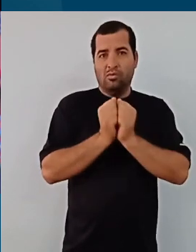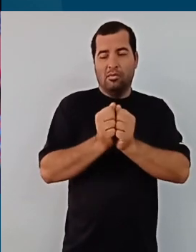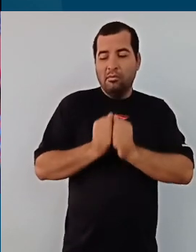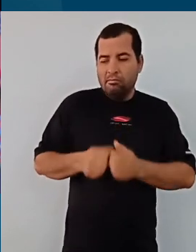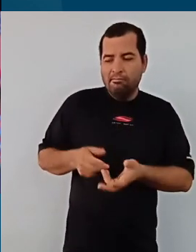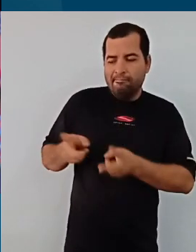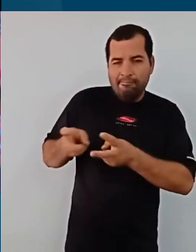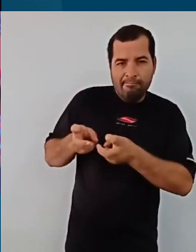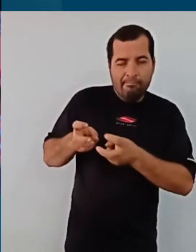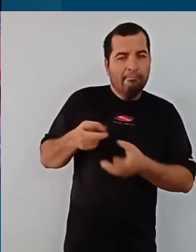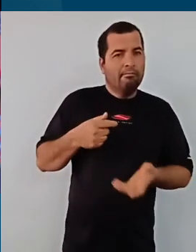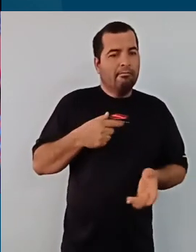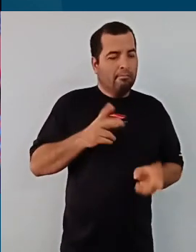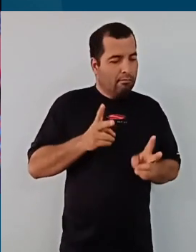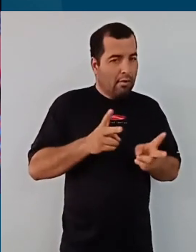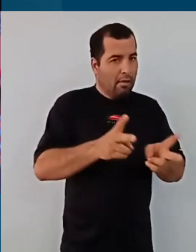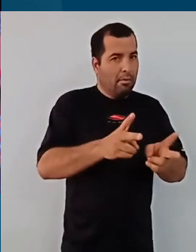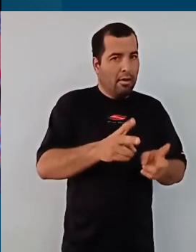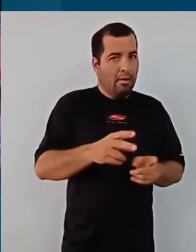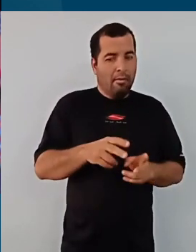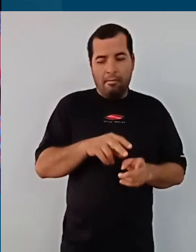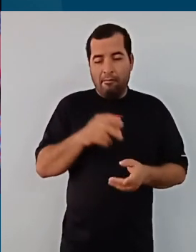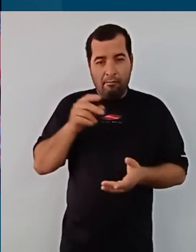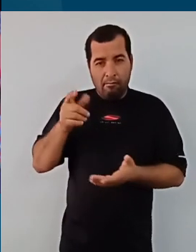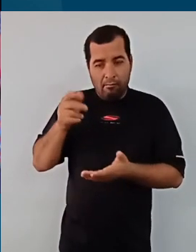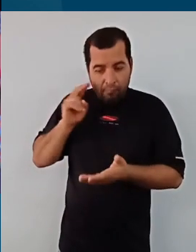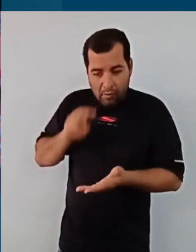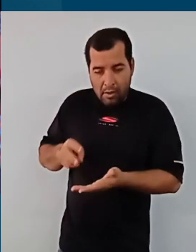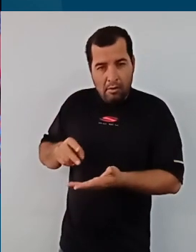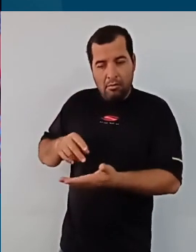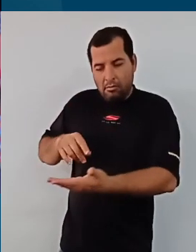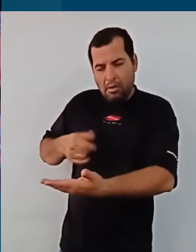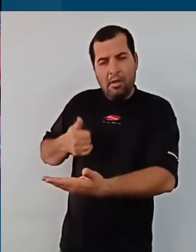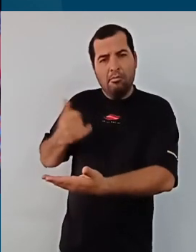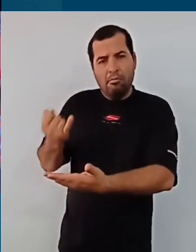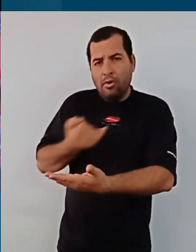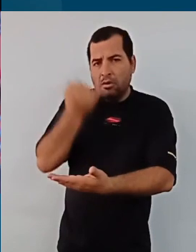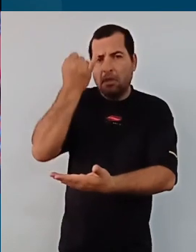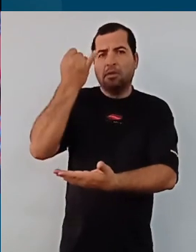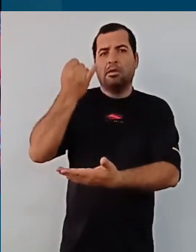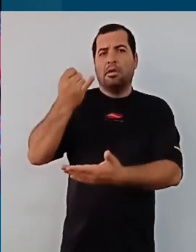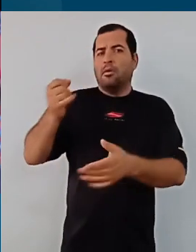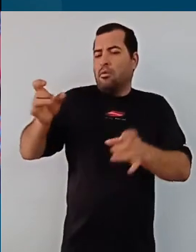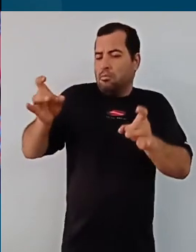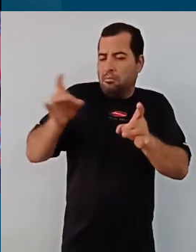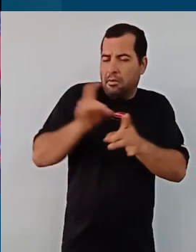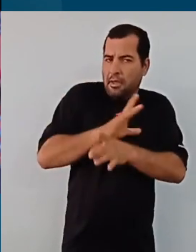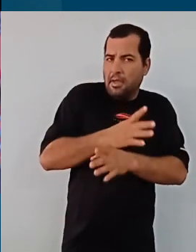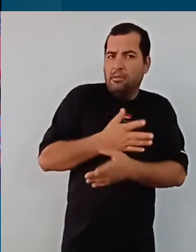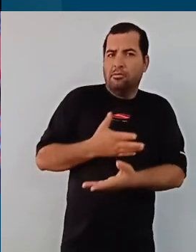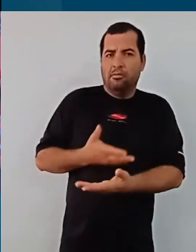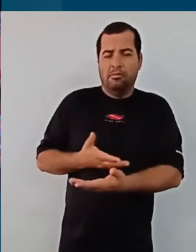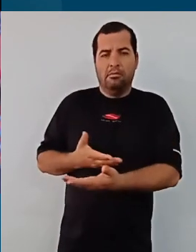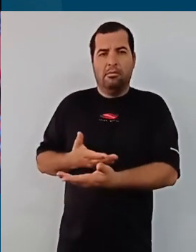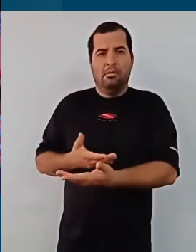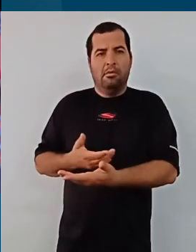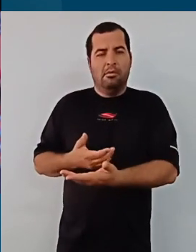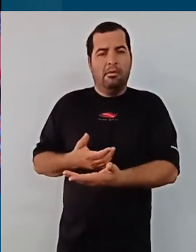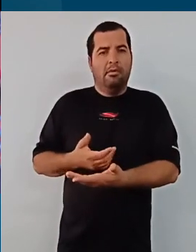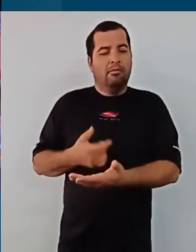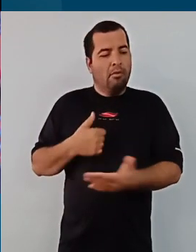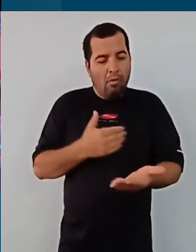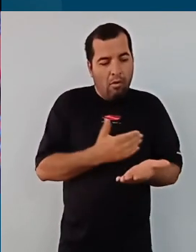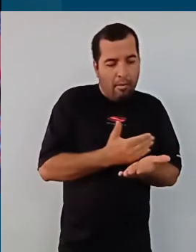mesmo olhar para ele como sendo um documento potente e completo, porque a gente começa ali